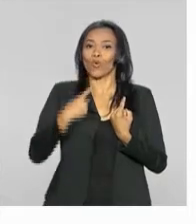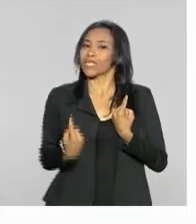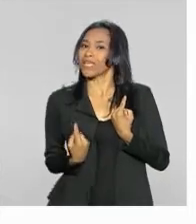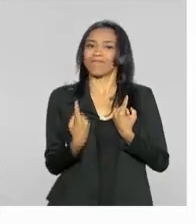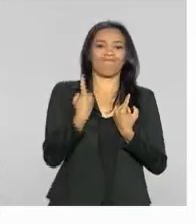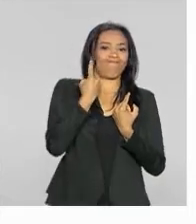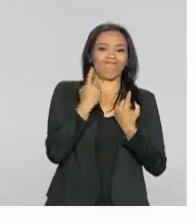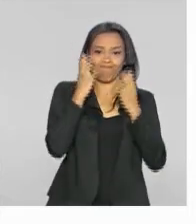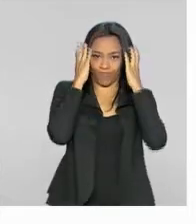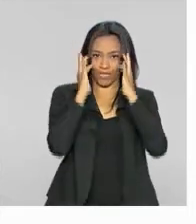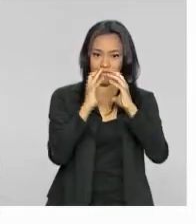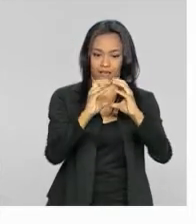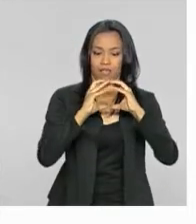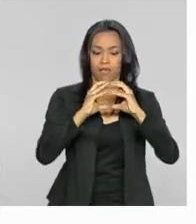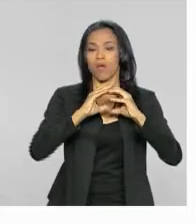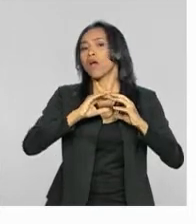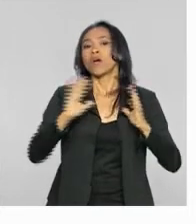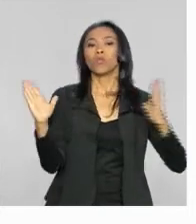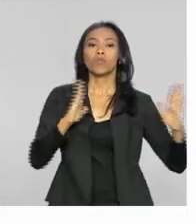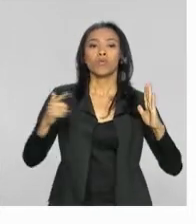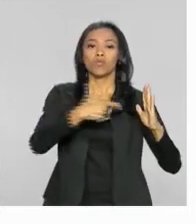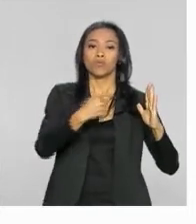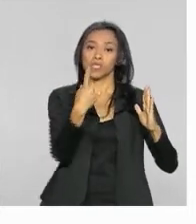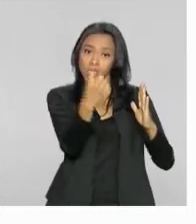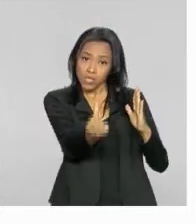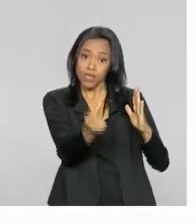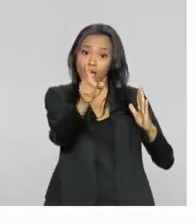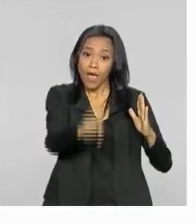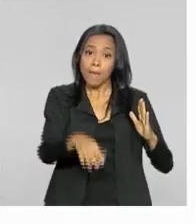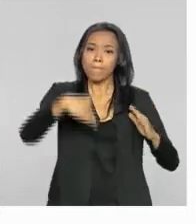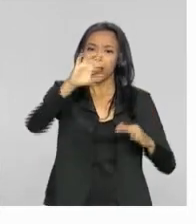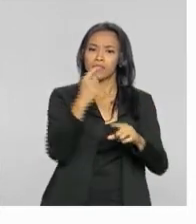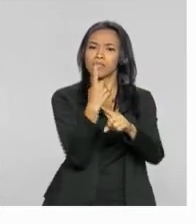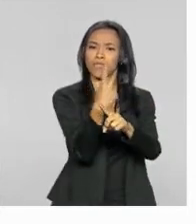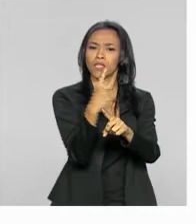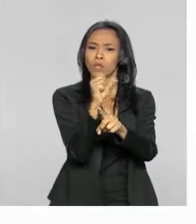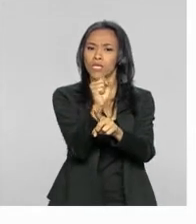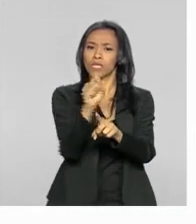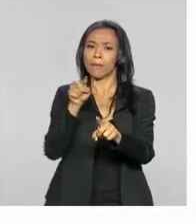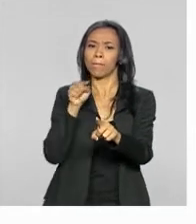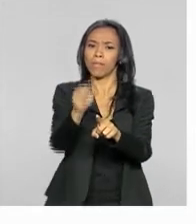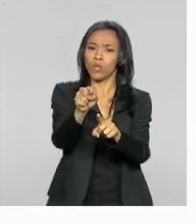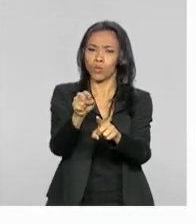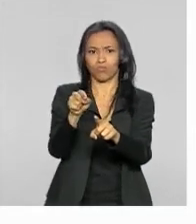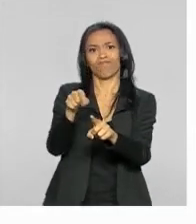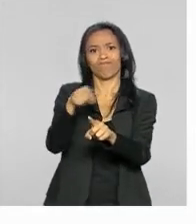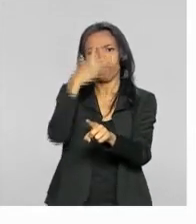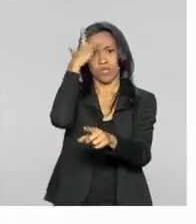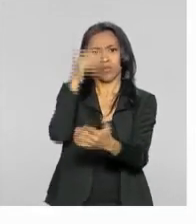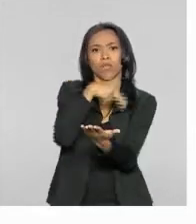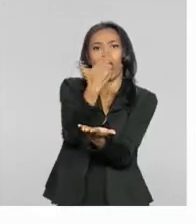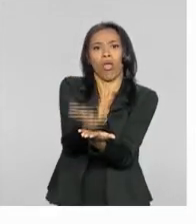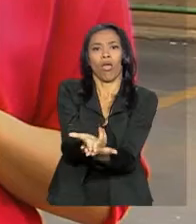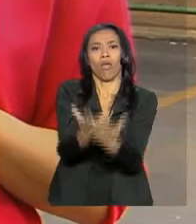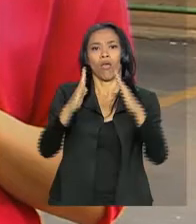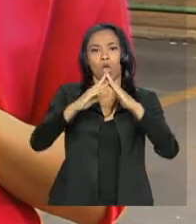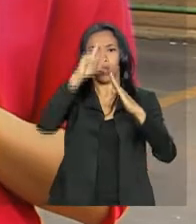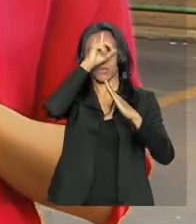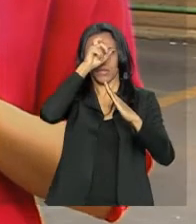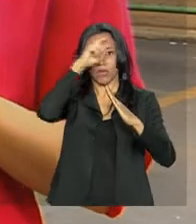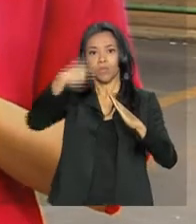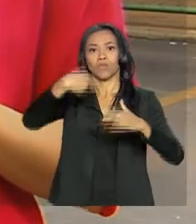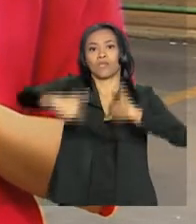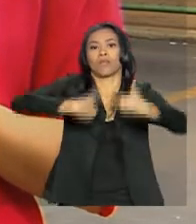em 2016 foram mais de 180 mil internações para o tratamento de avc no sistema único de saúde um